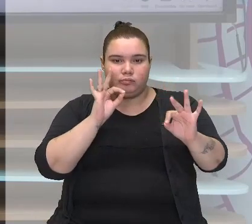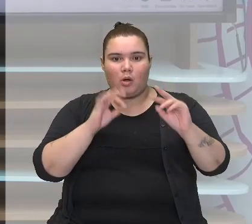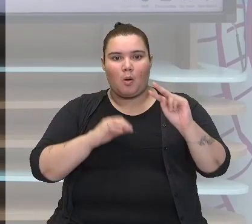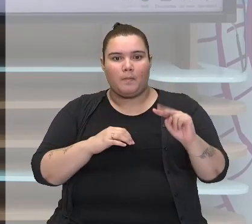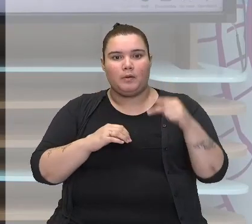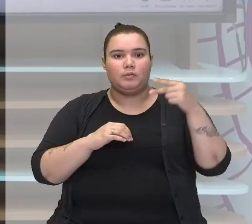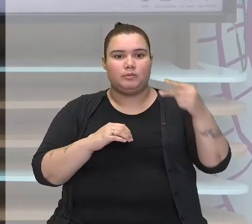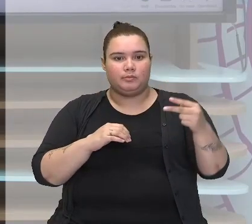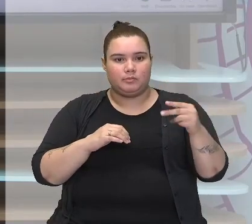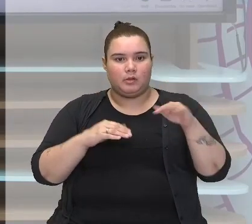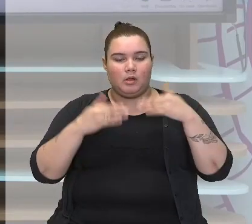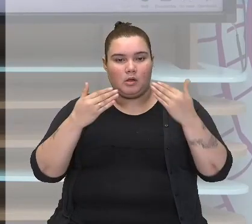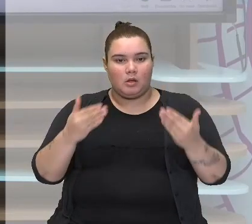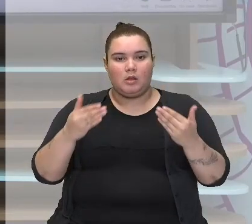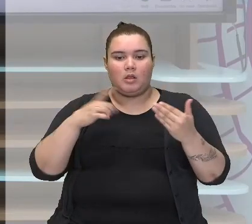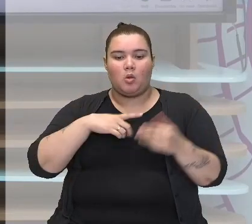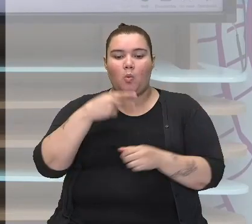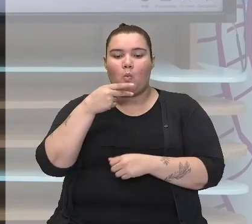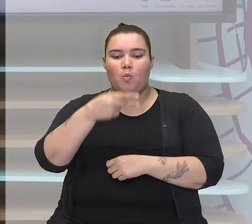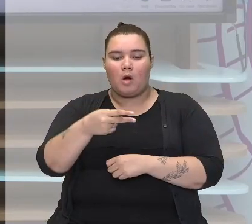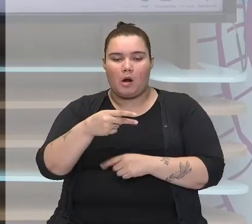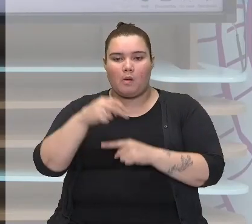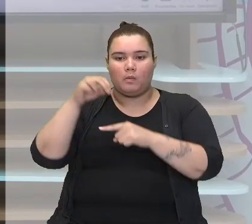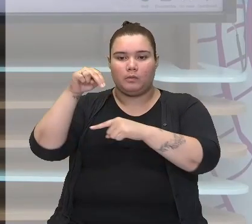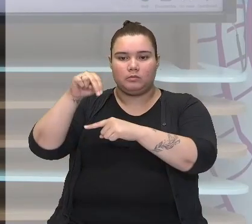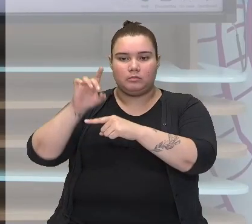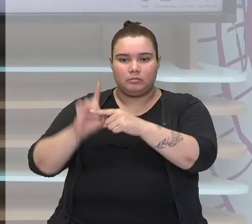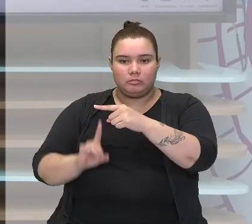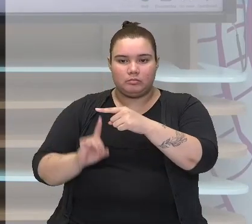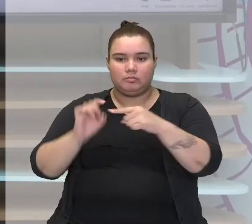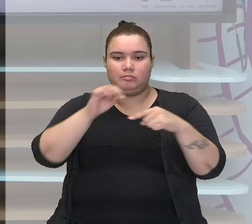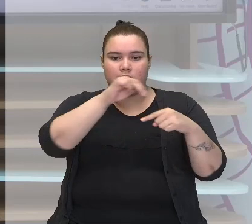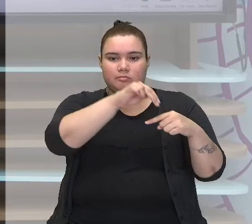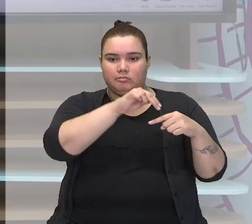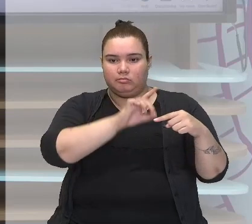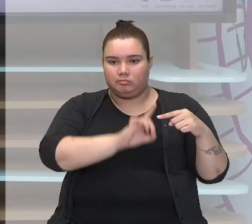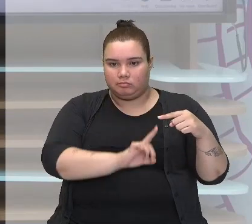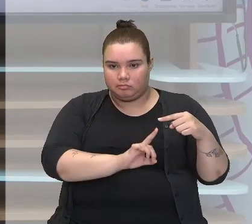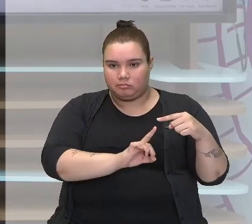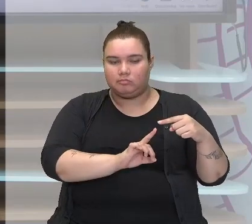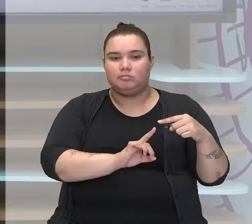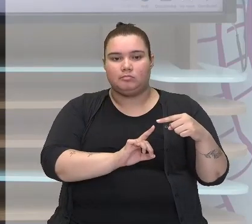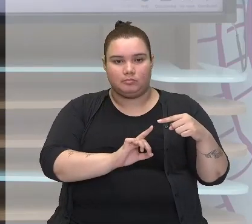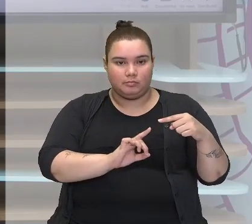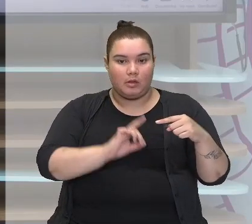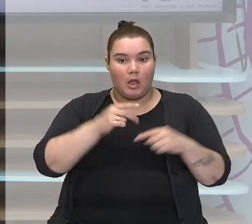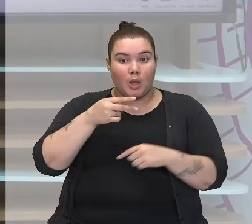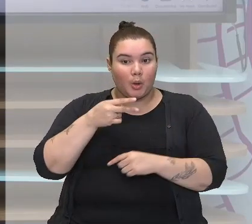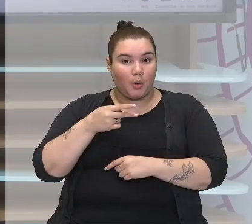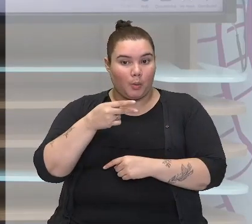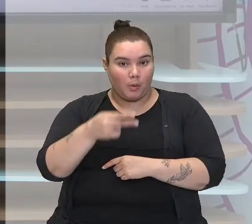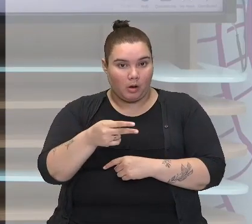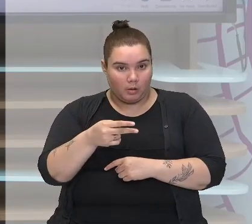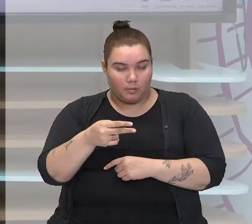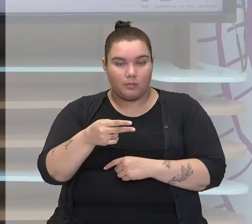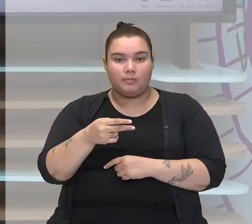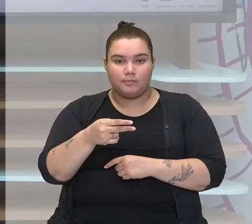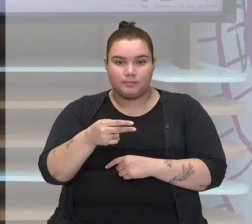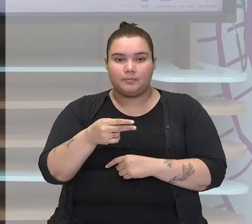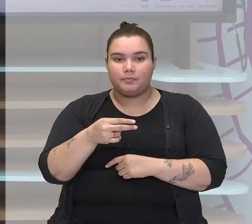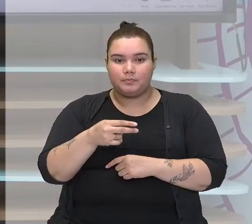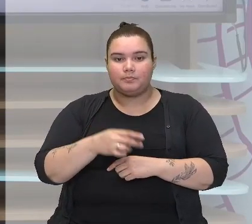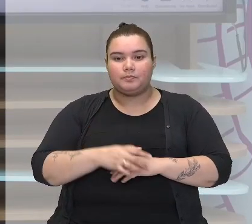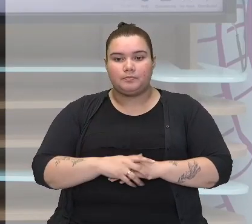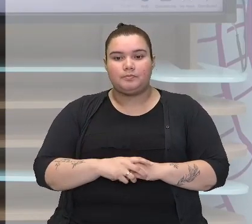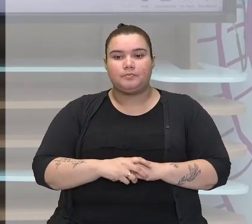maior. Mas quando nós igualamos essas duas razões, a razão da primeira situação igual à razão da